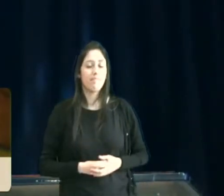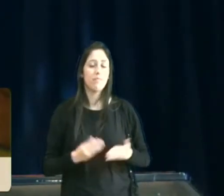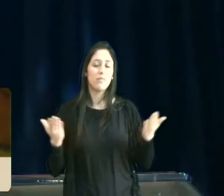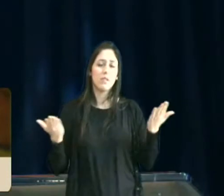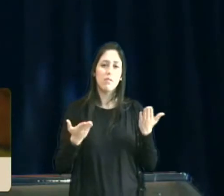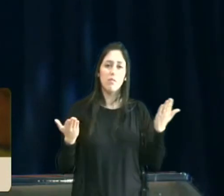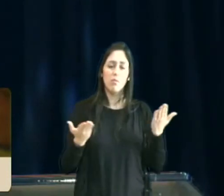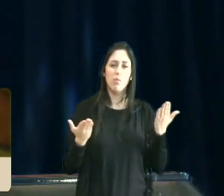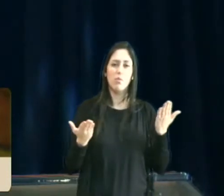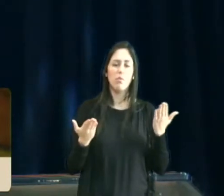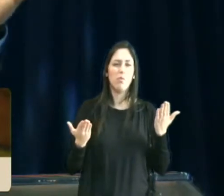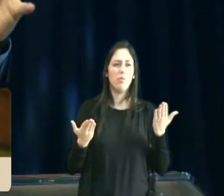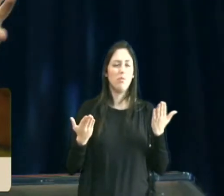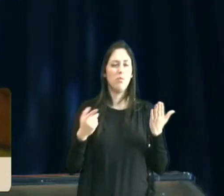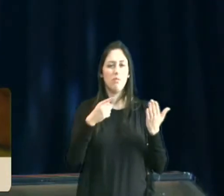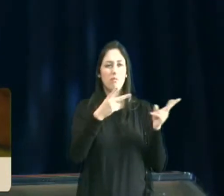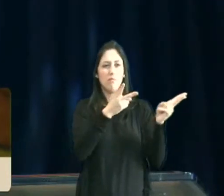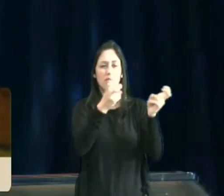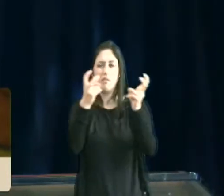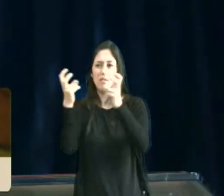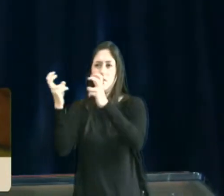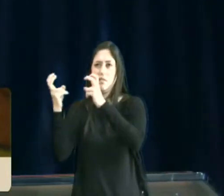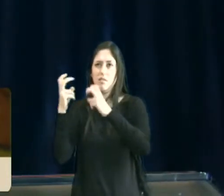murmúrios e lamento.